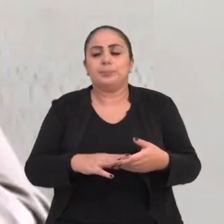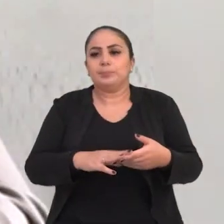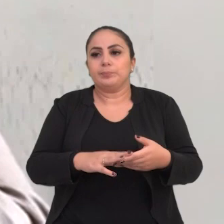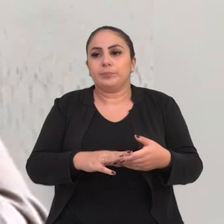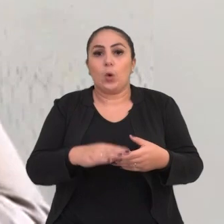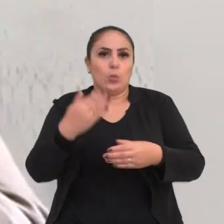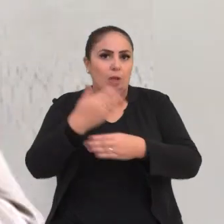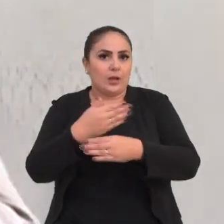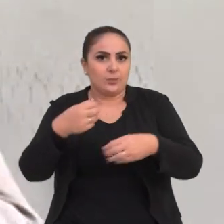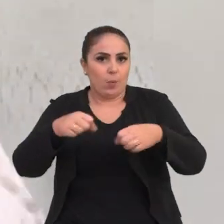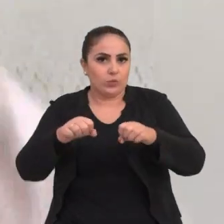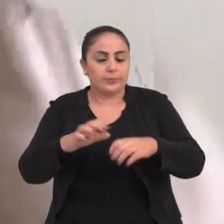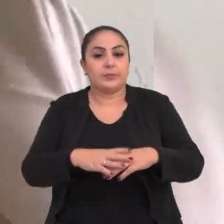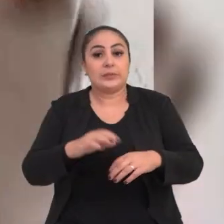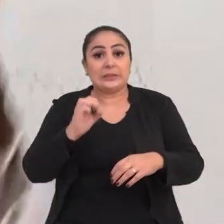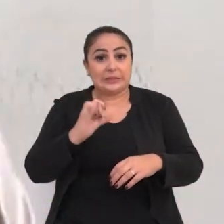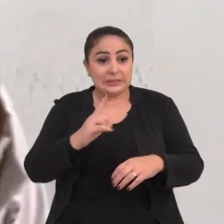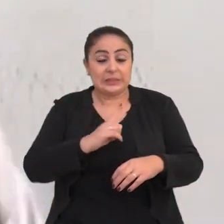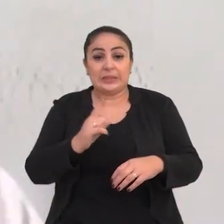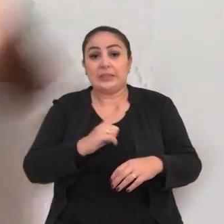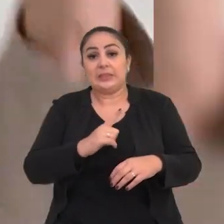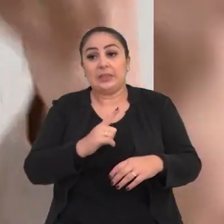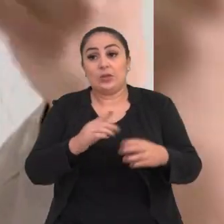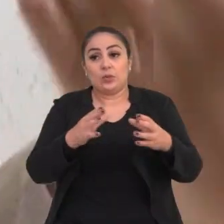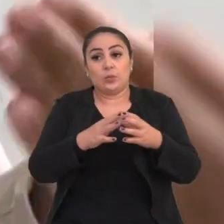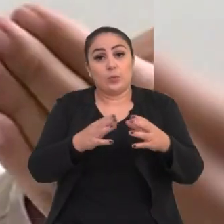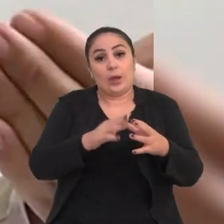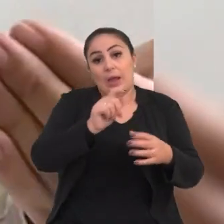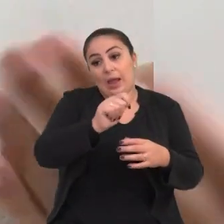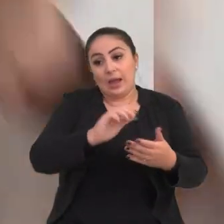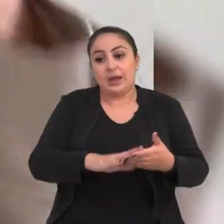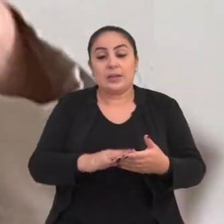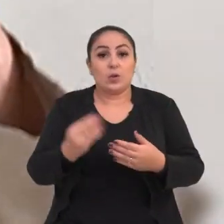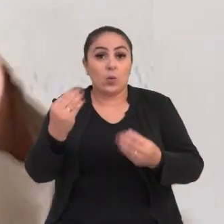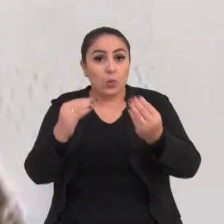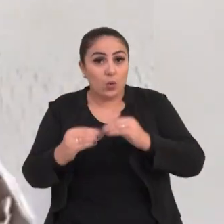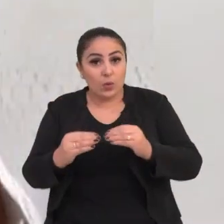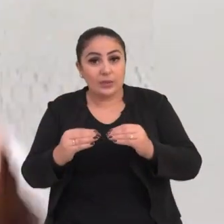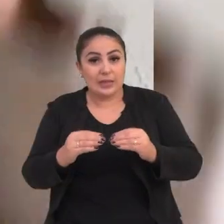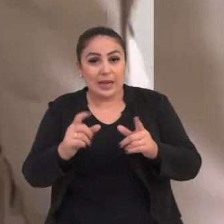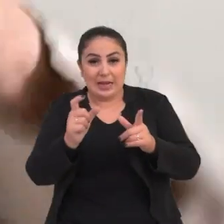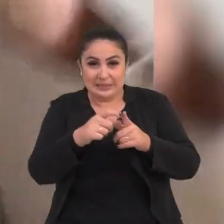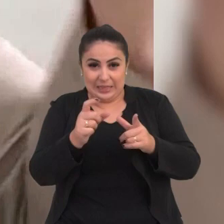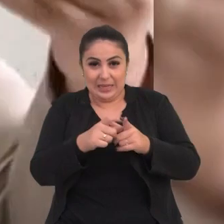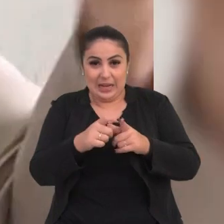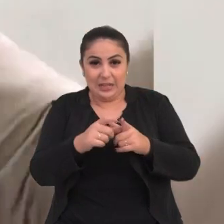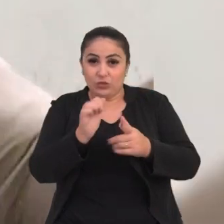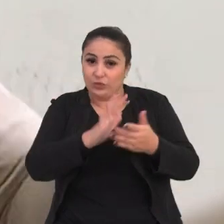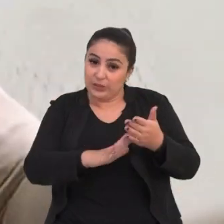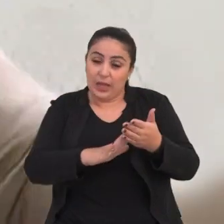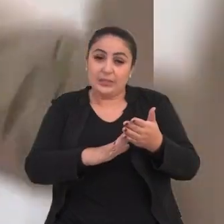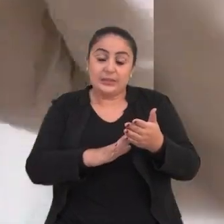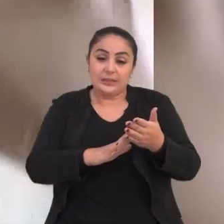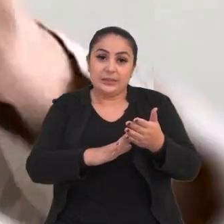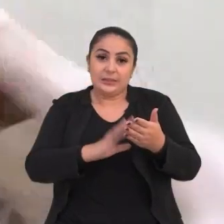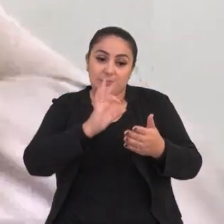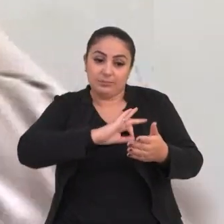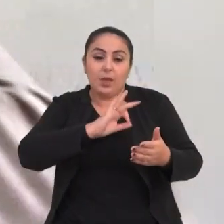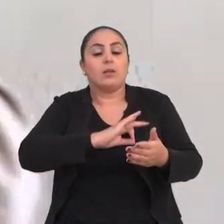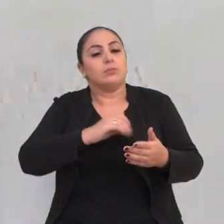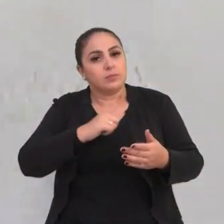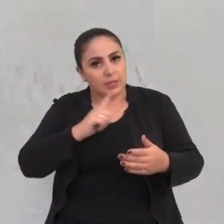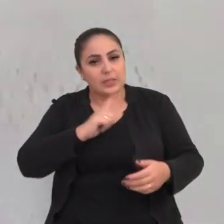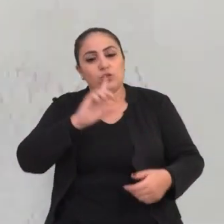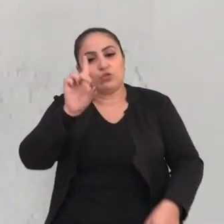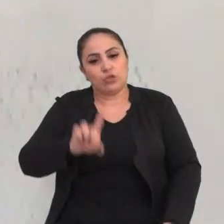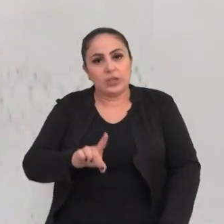outras cidades. Então, se você é motociclista, categoria A, e colocou lá na carteira, exerce atividade remunerada,